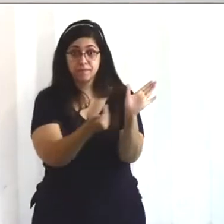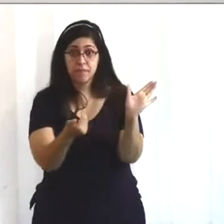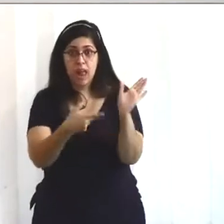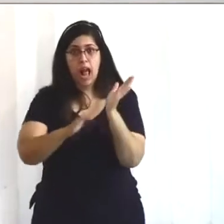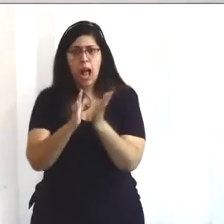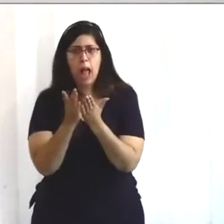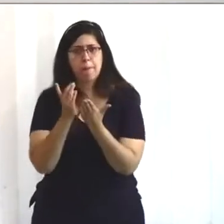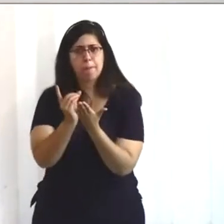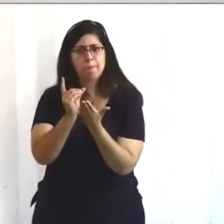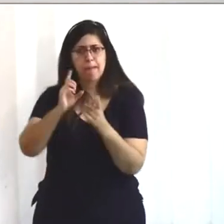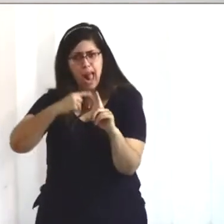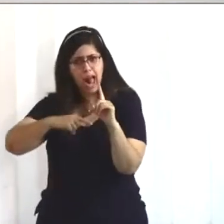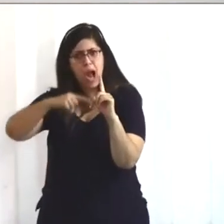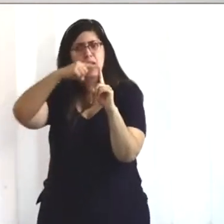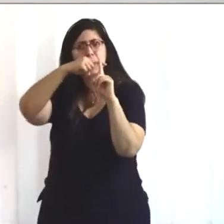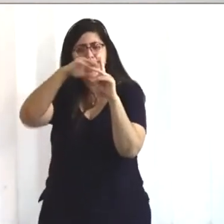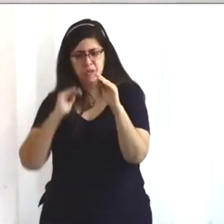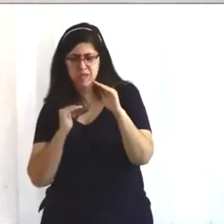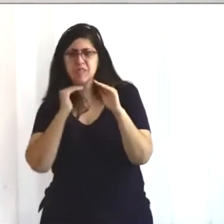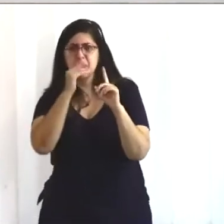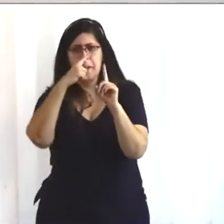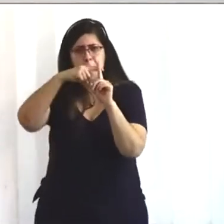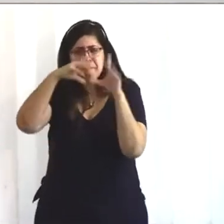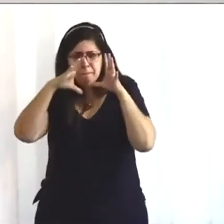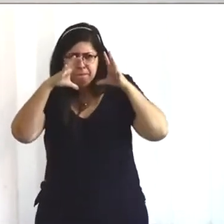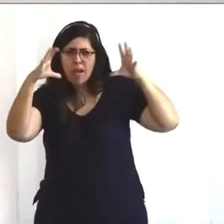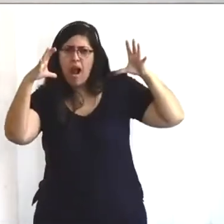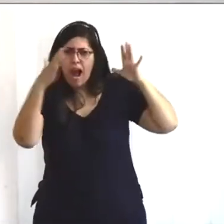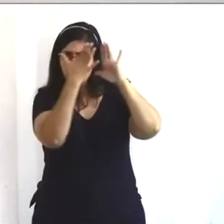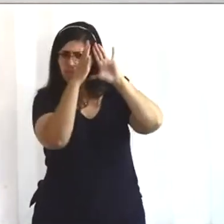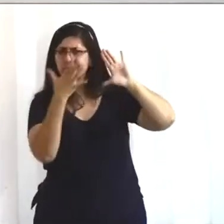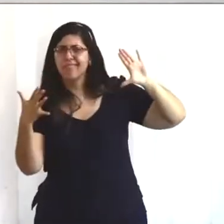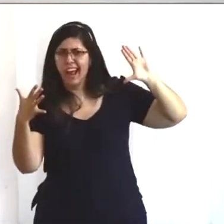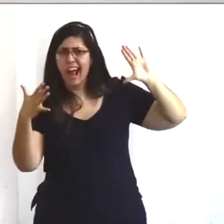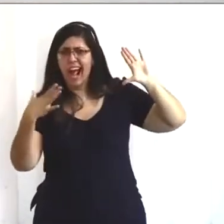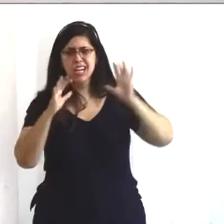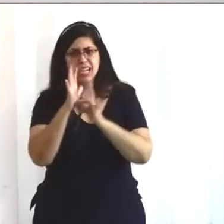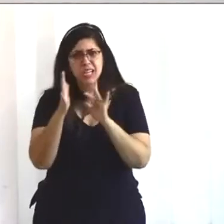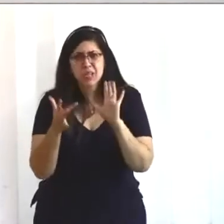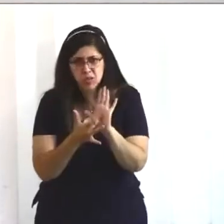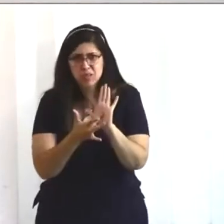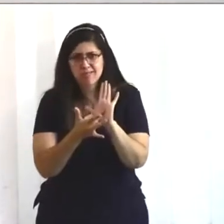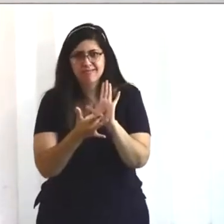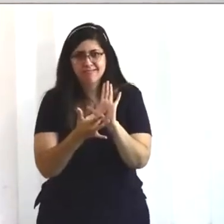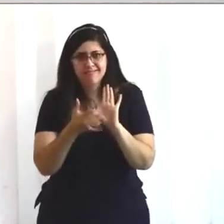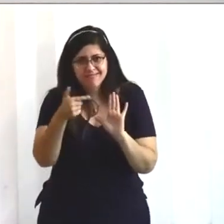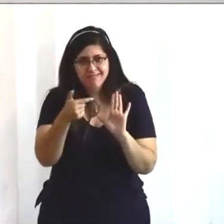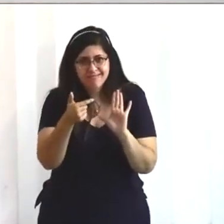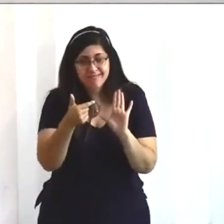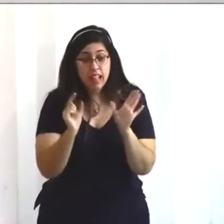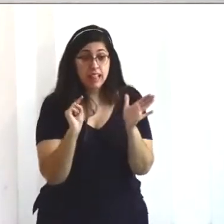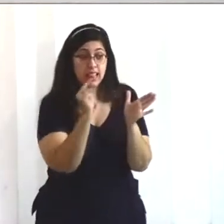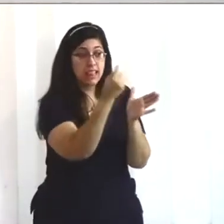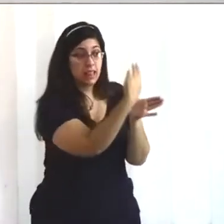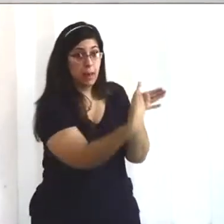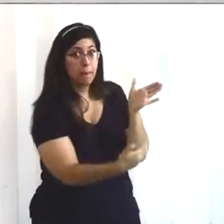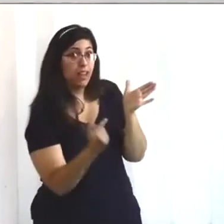uma Bíblia com uma cruz bem clara, Jesus Cristo está ali. E uma